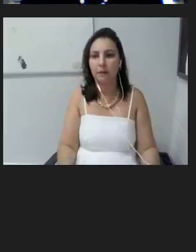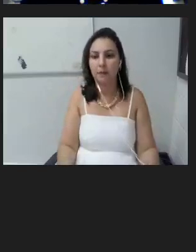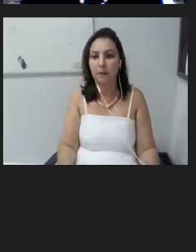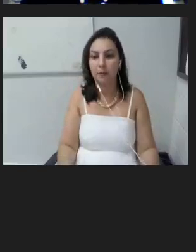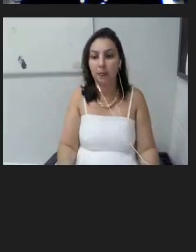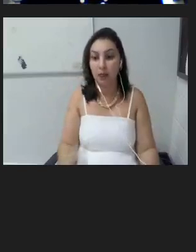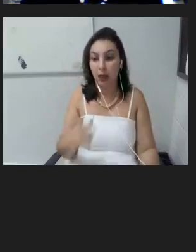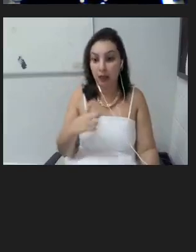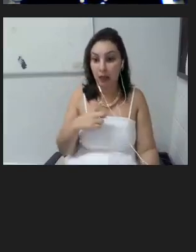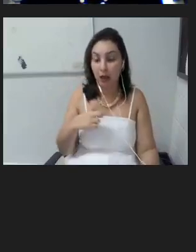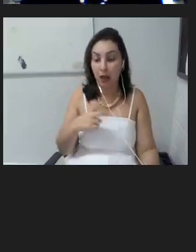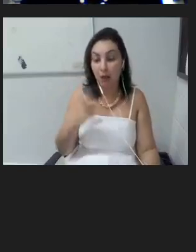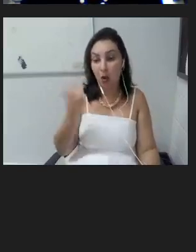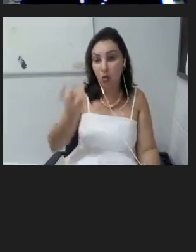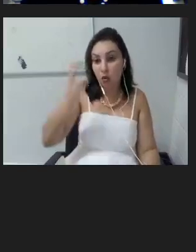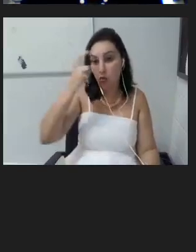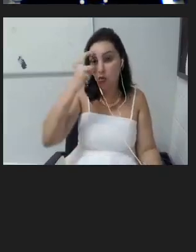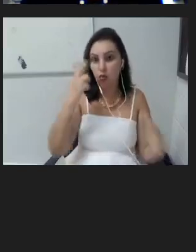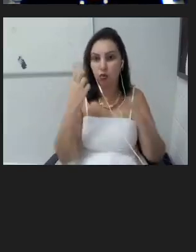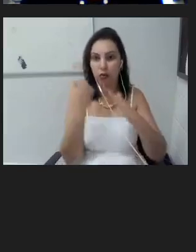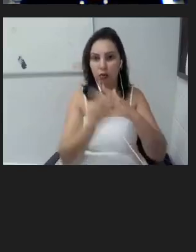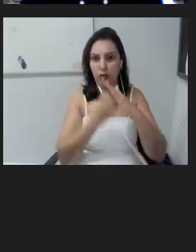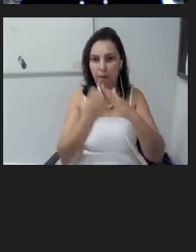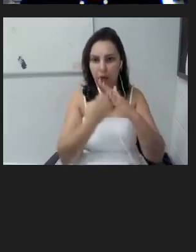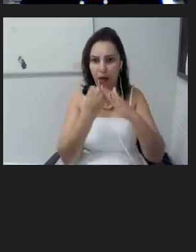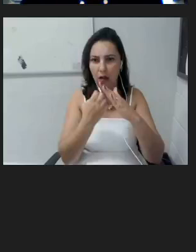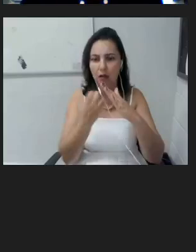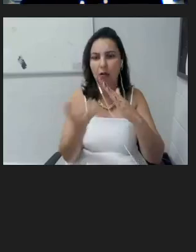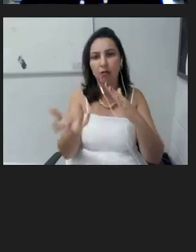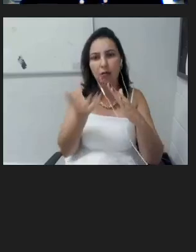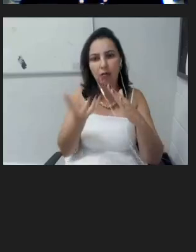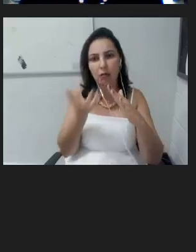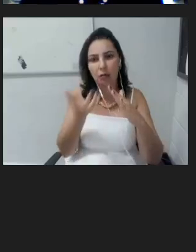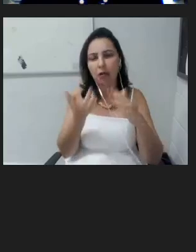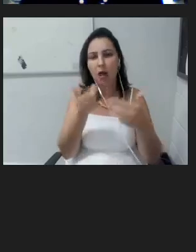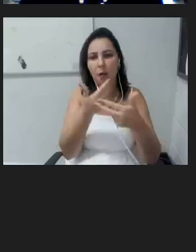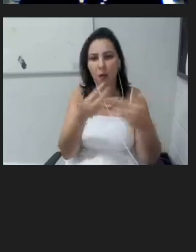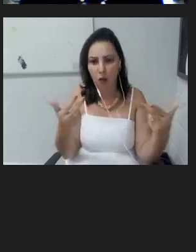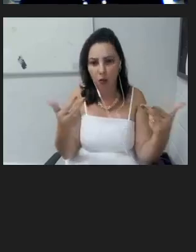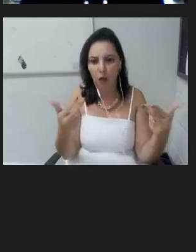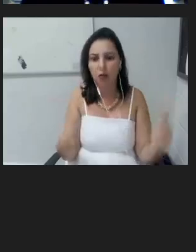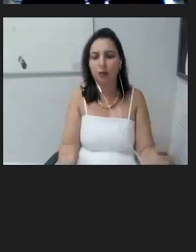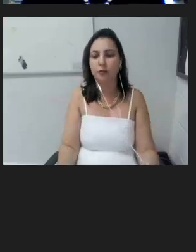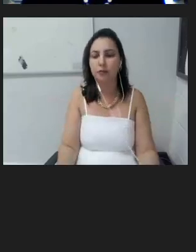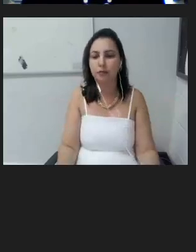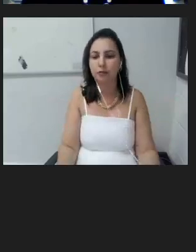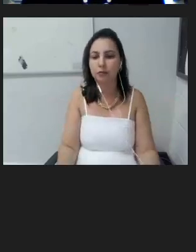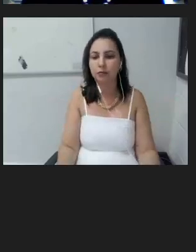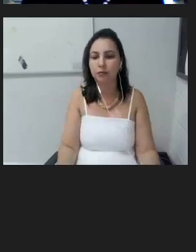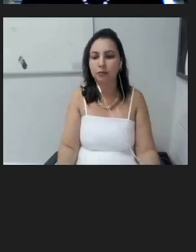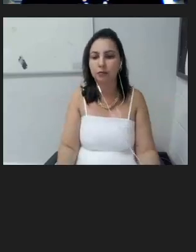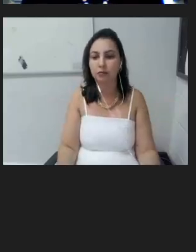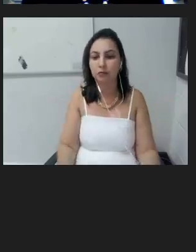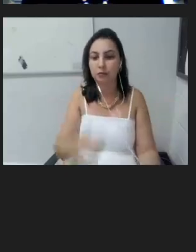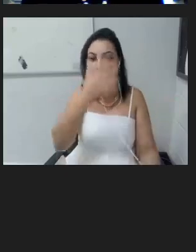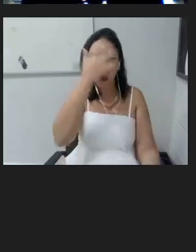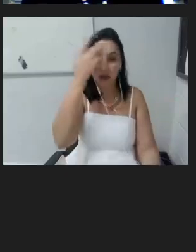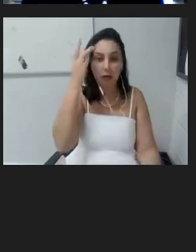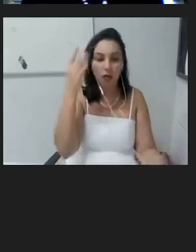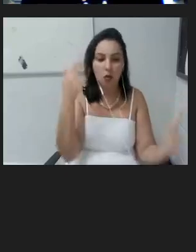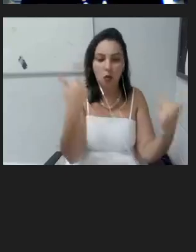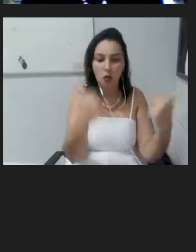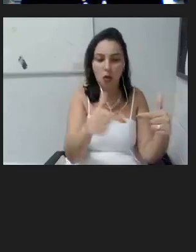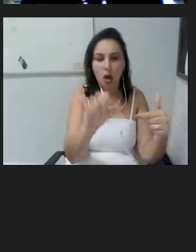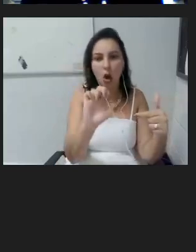cultura organizacional que tem uma expectativa que esse trabalhador, o grupo de